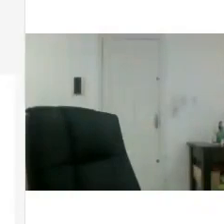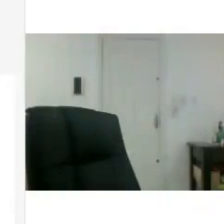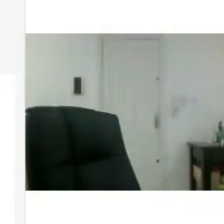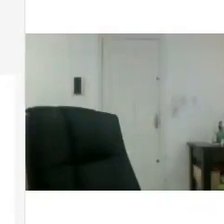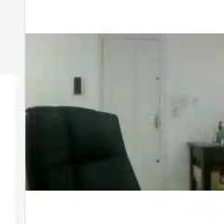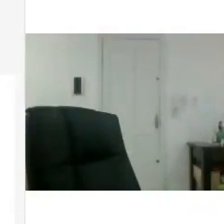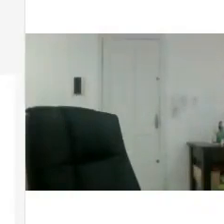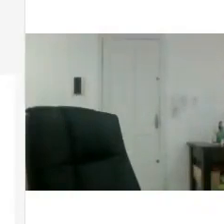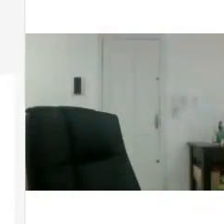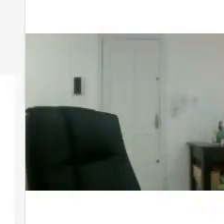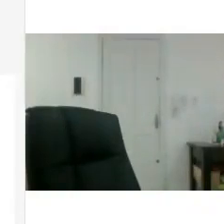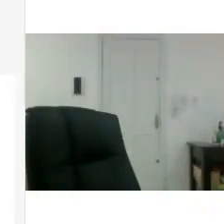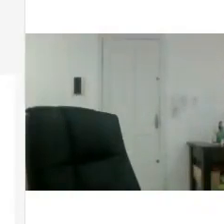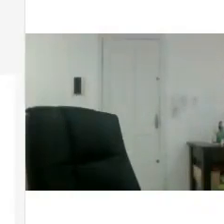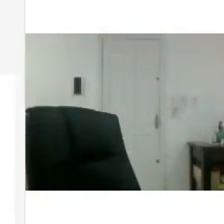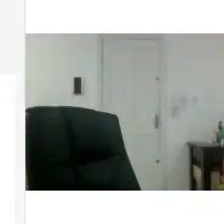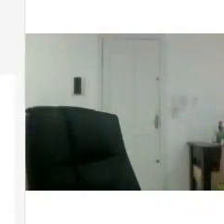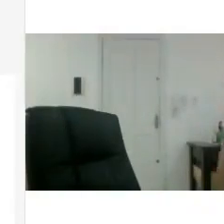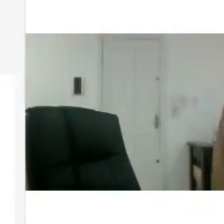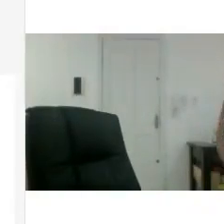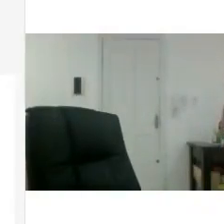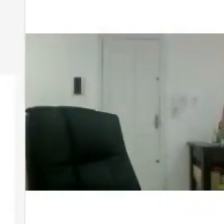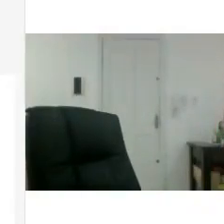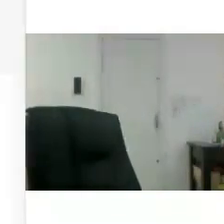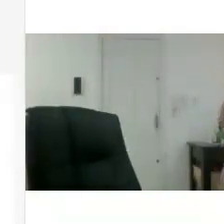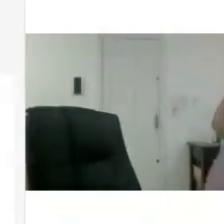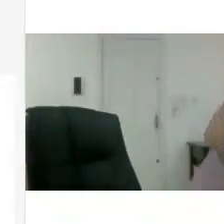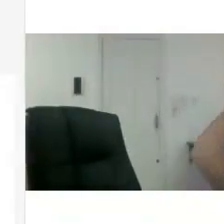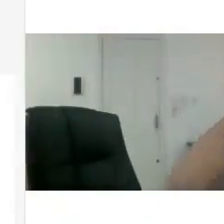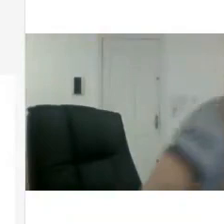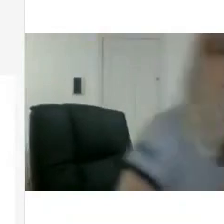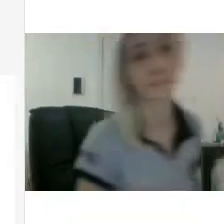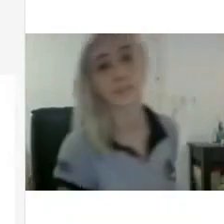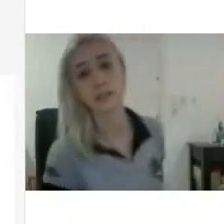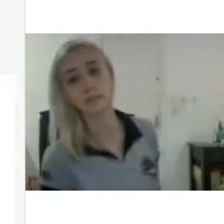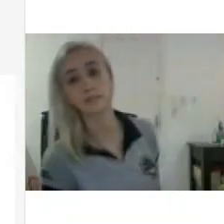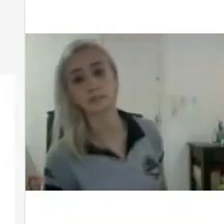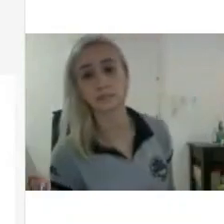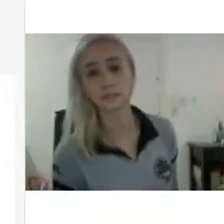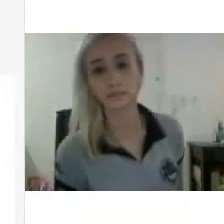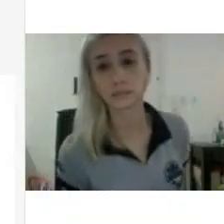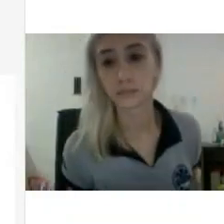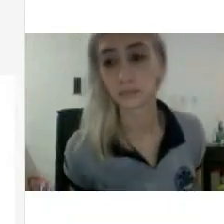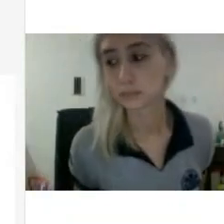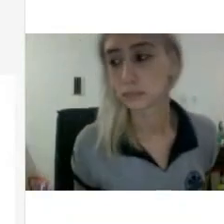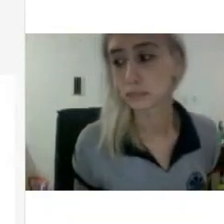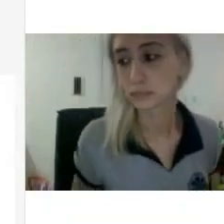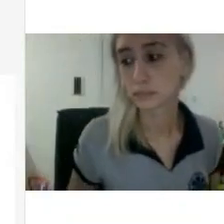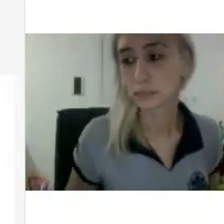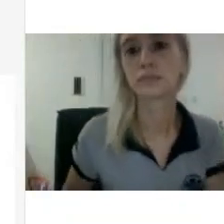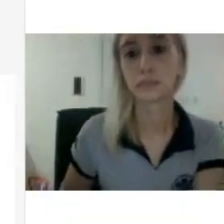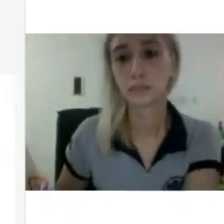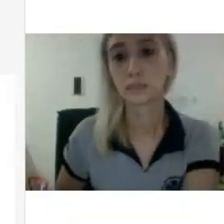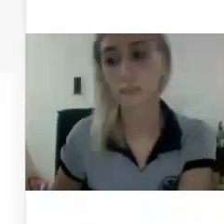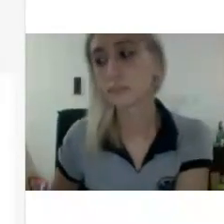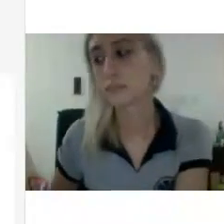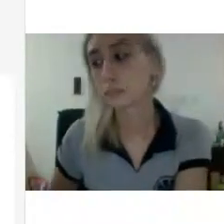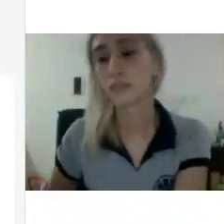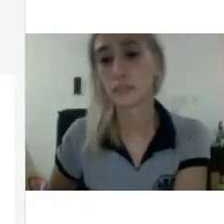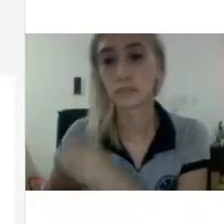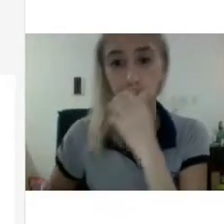inserir Libras, é fundamental na URGS, e eu sei que a UFPEL também tem a gente tem um setor dedicado a isso,